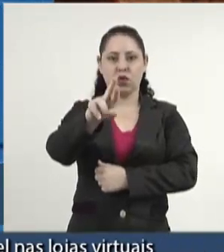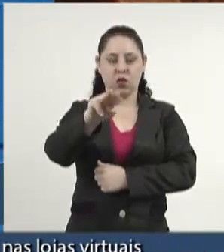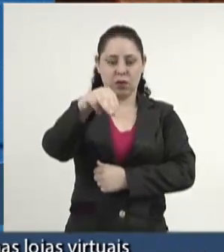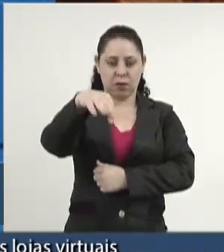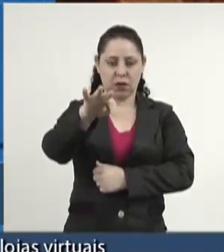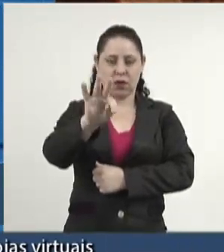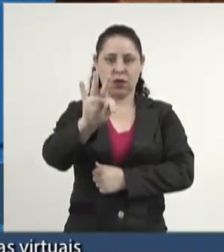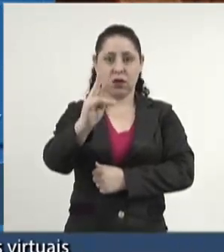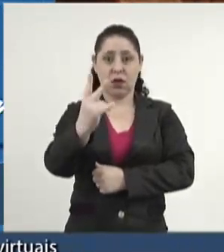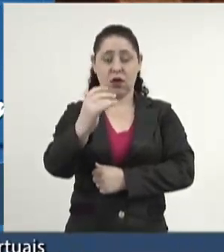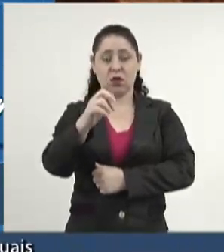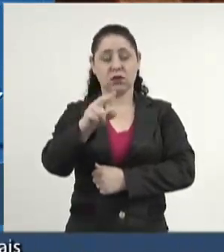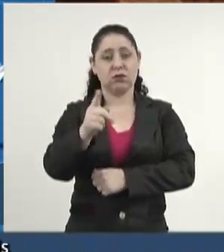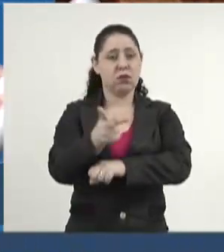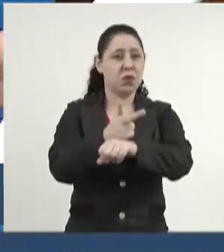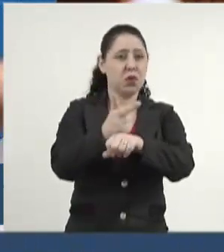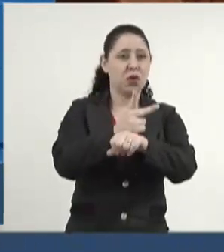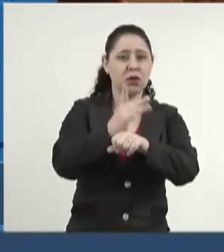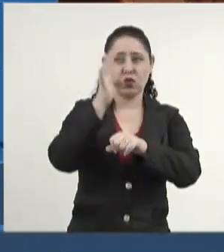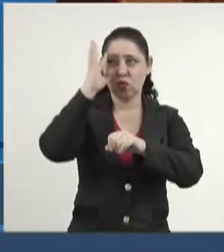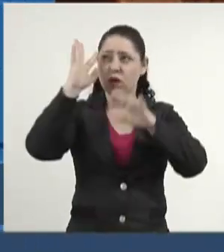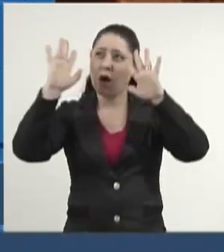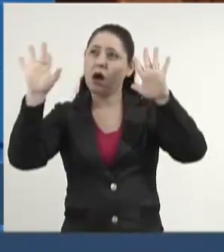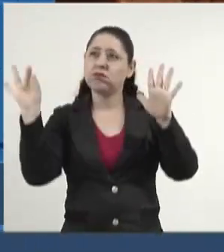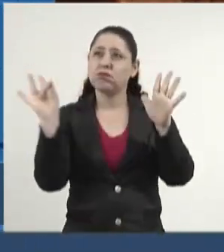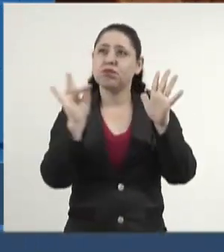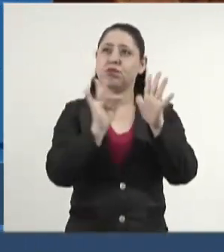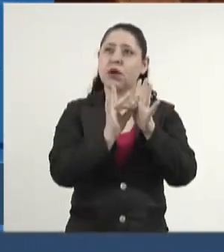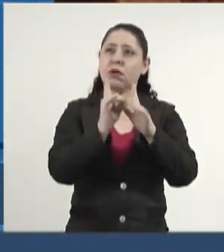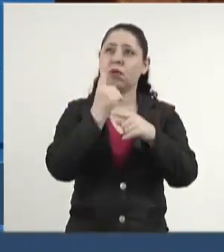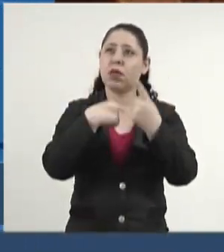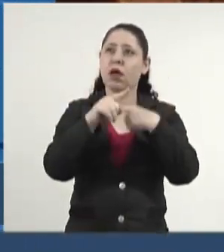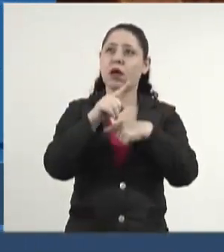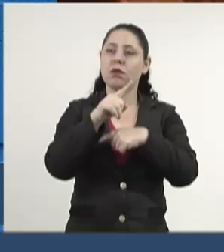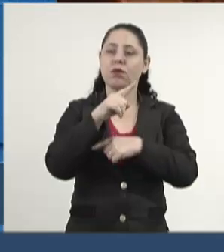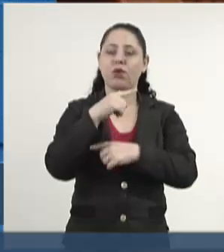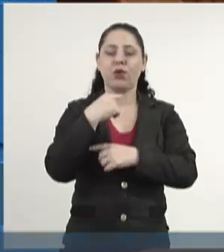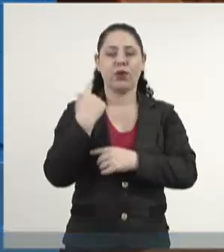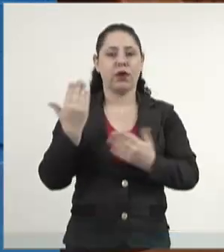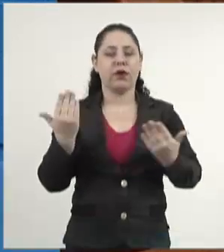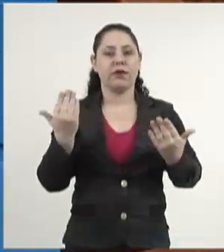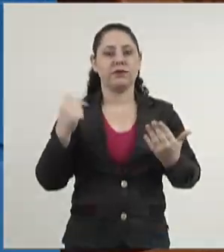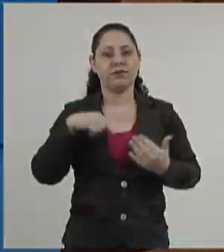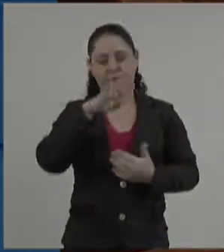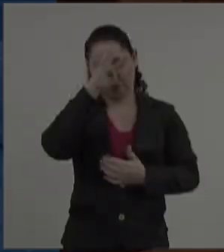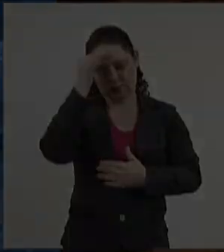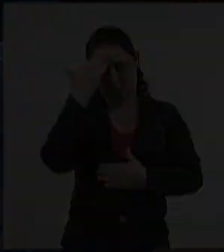vida buscando a realização do seu sonho aqui no Mato Grosso do Sul. Muito obrigado, senhor presidente.